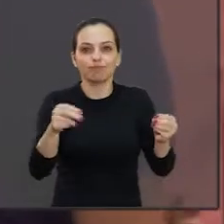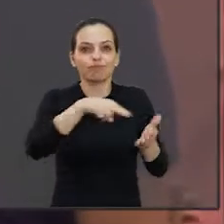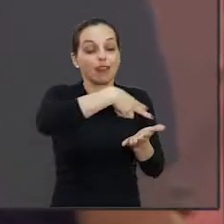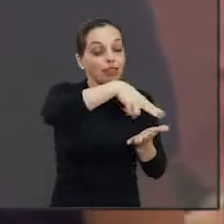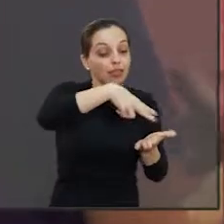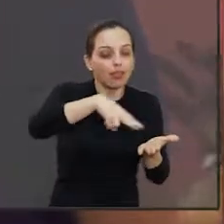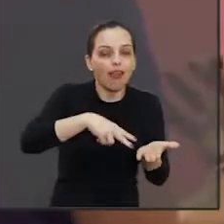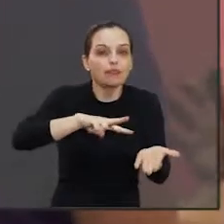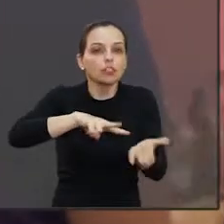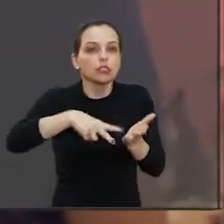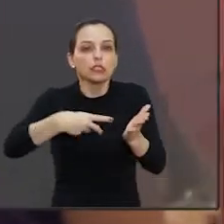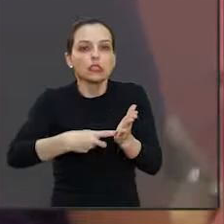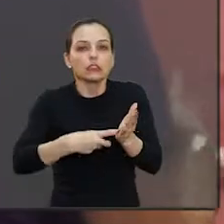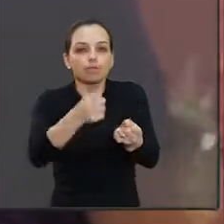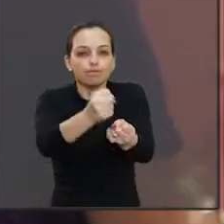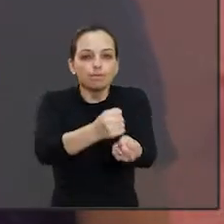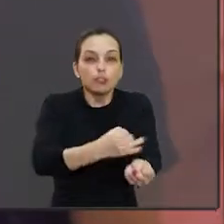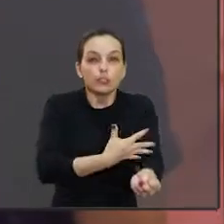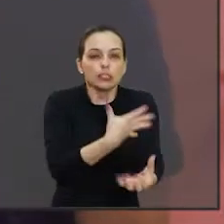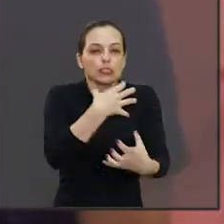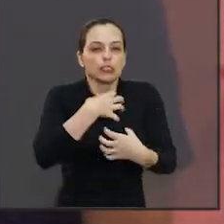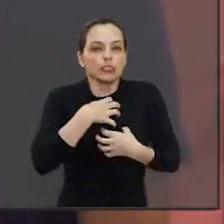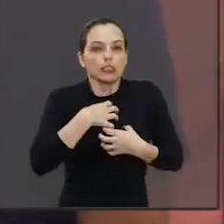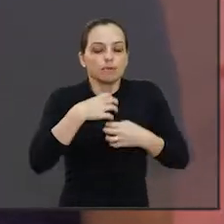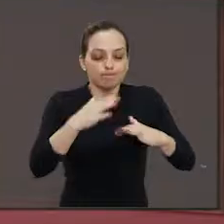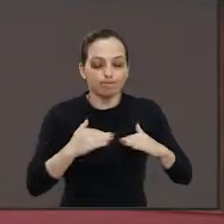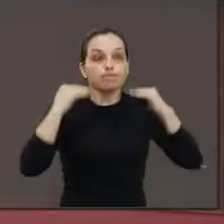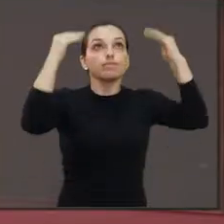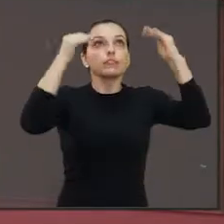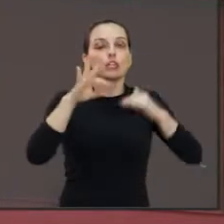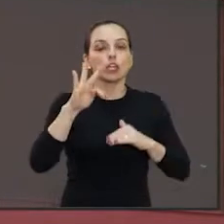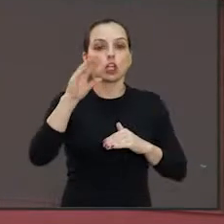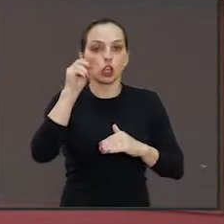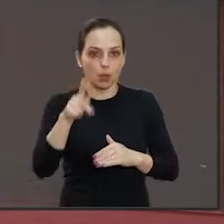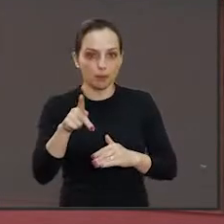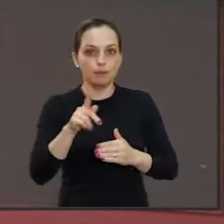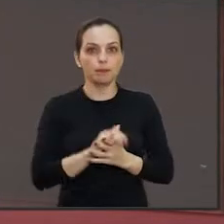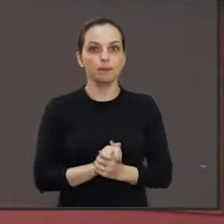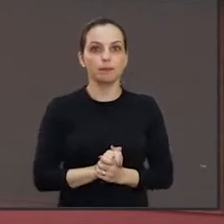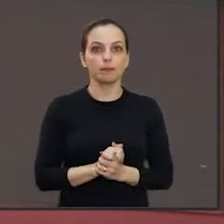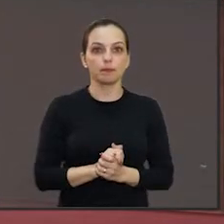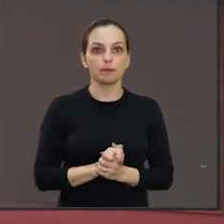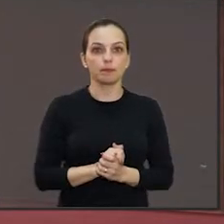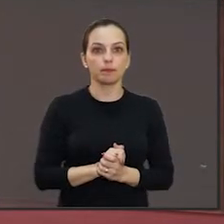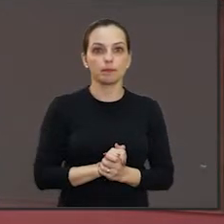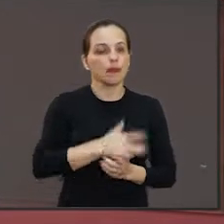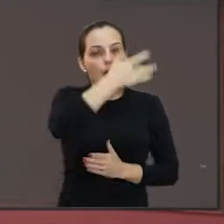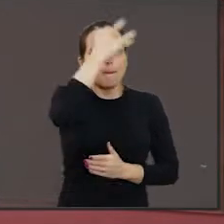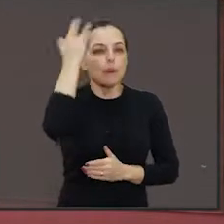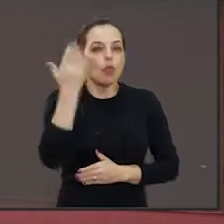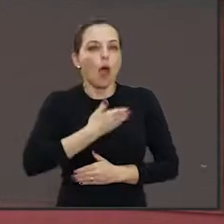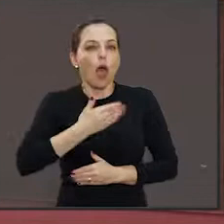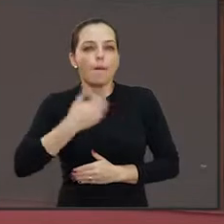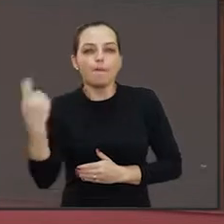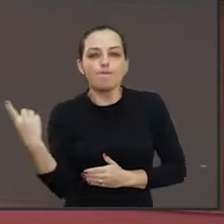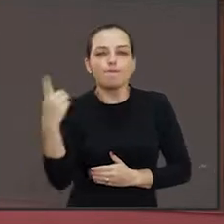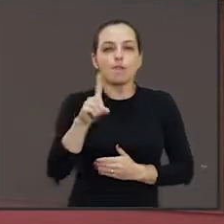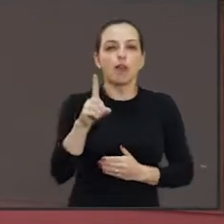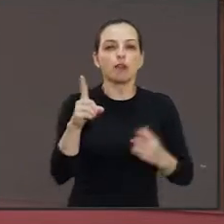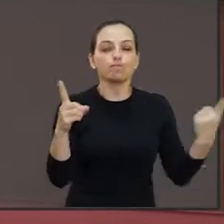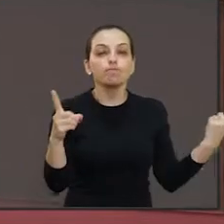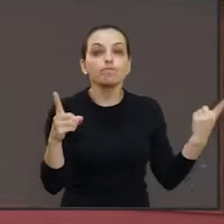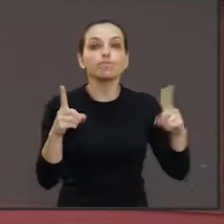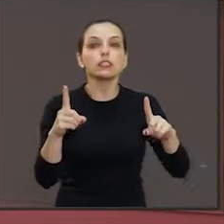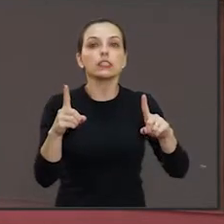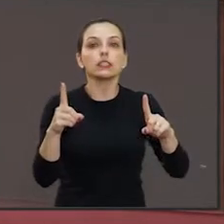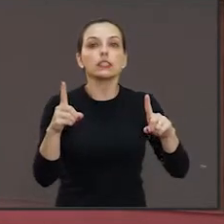cosmos. Então você dançando, você não tem problemas. É transcender na vida. E a amizade fica tão grande, que me